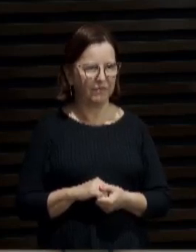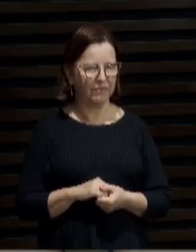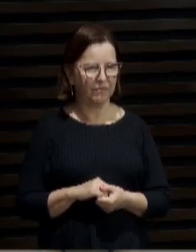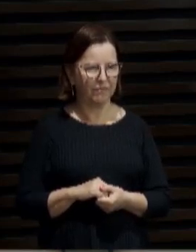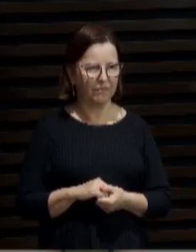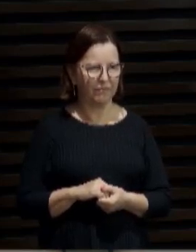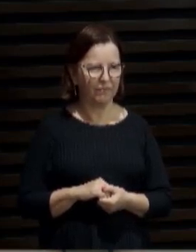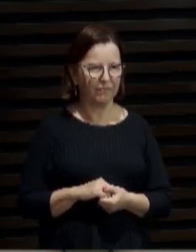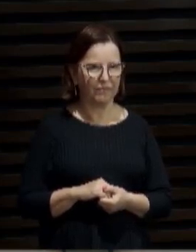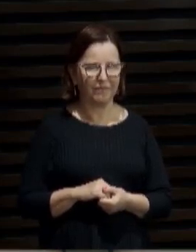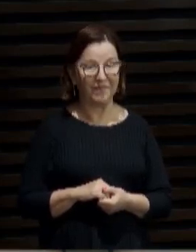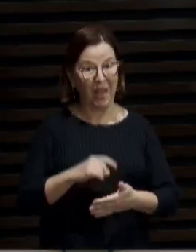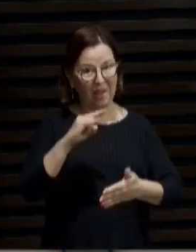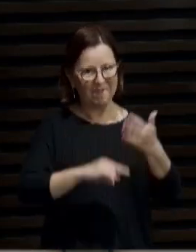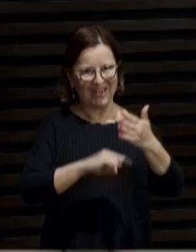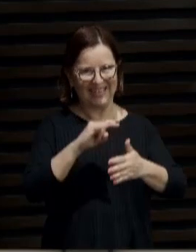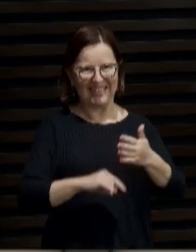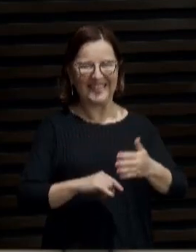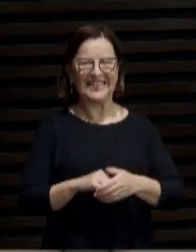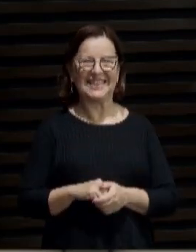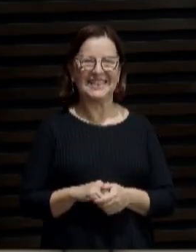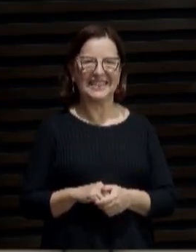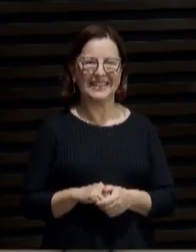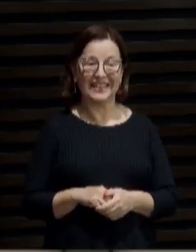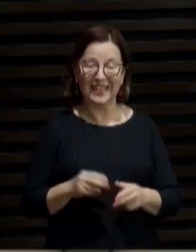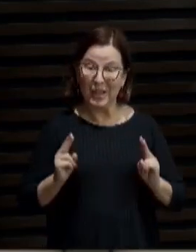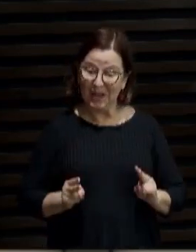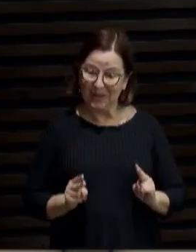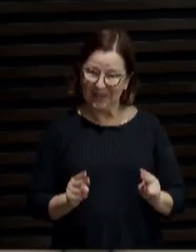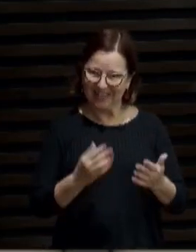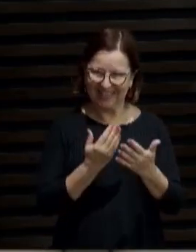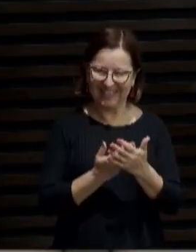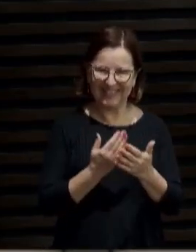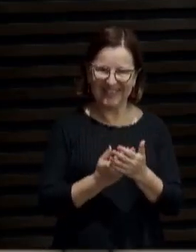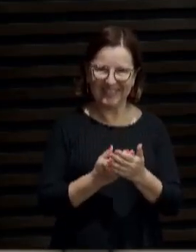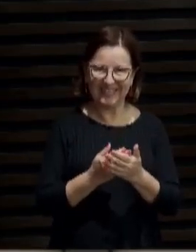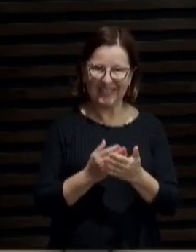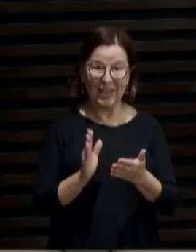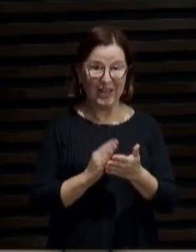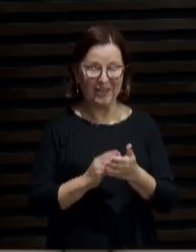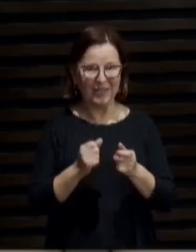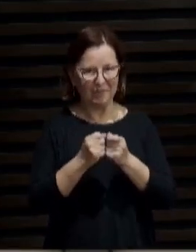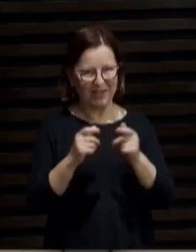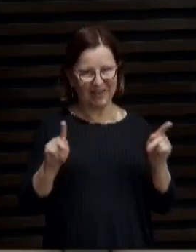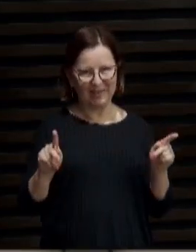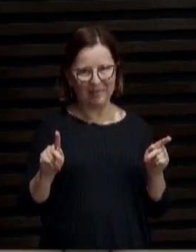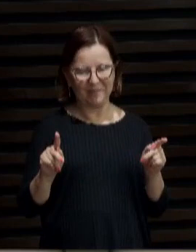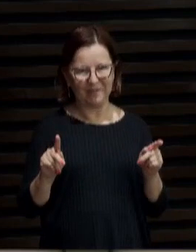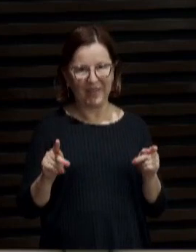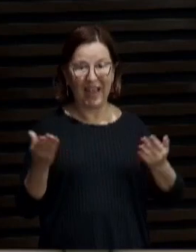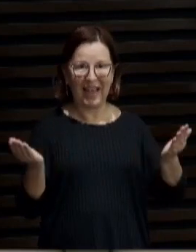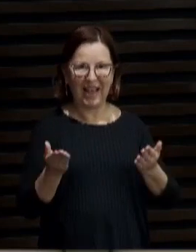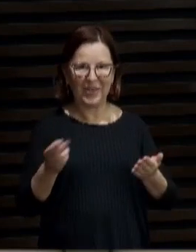Ao boletim, irmãos. Dando continuidade ao estudo no livro do Apocalipse, chegamos